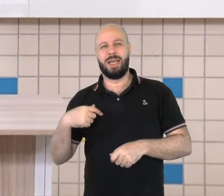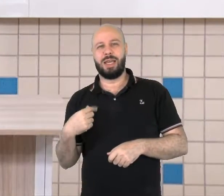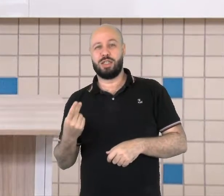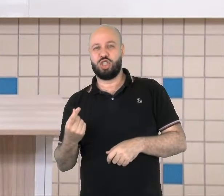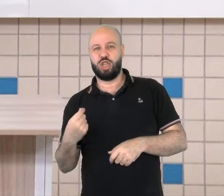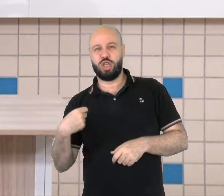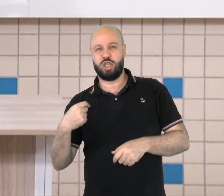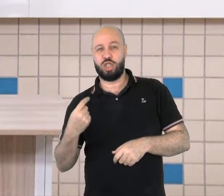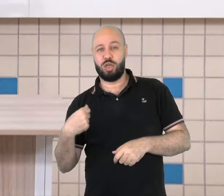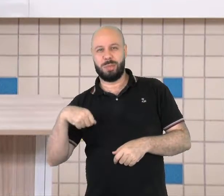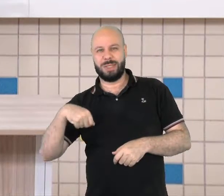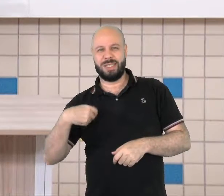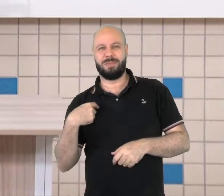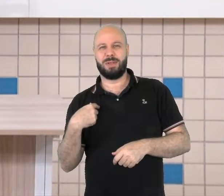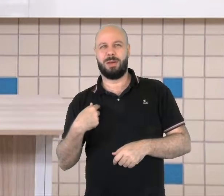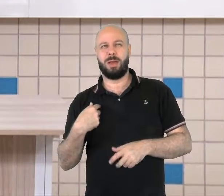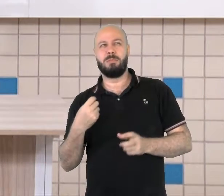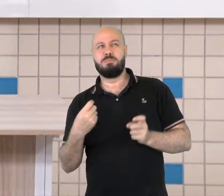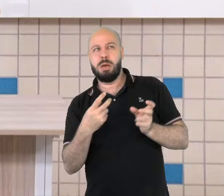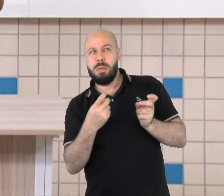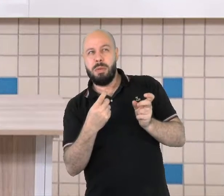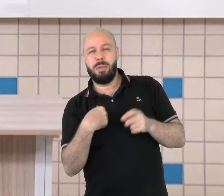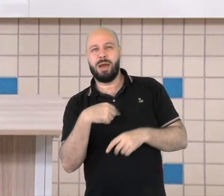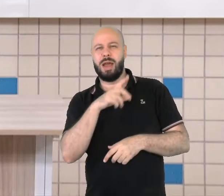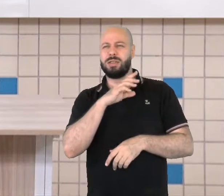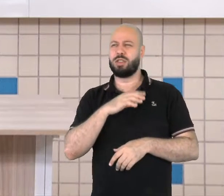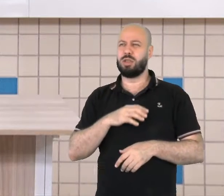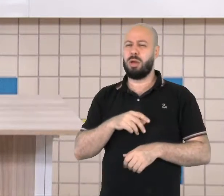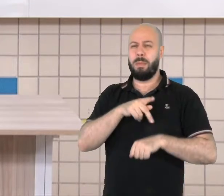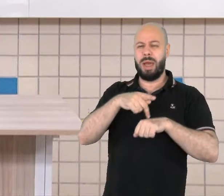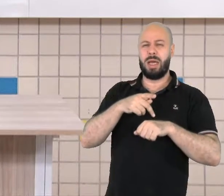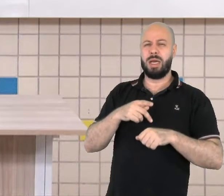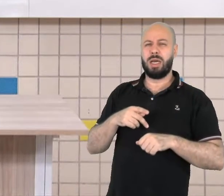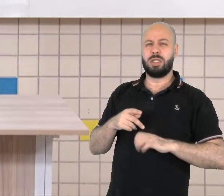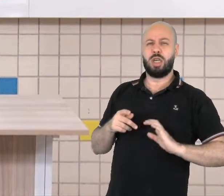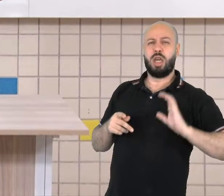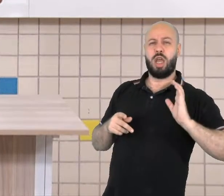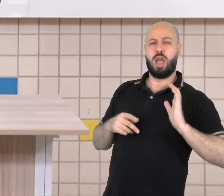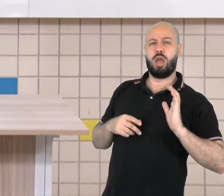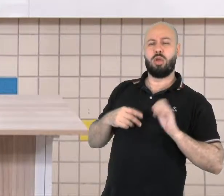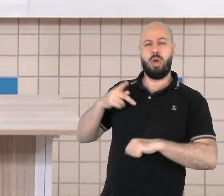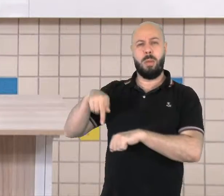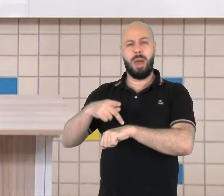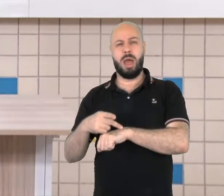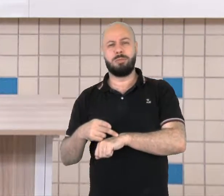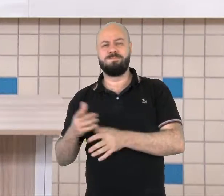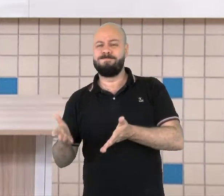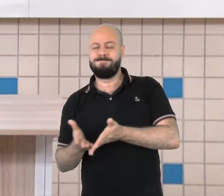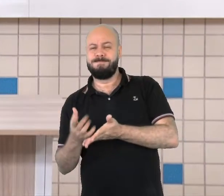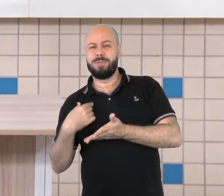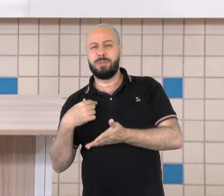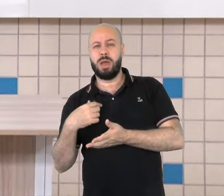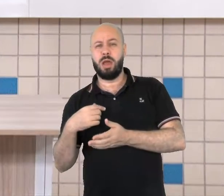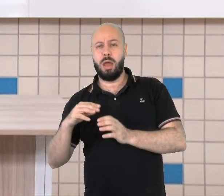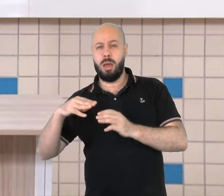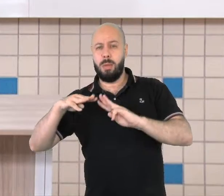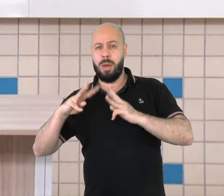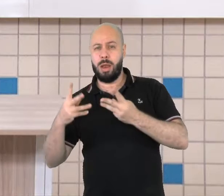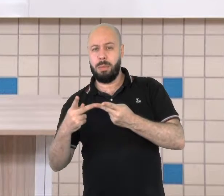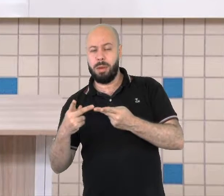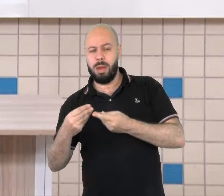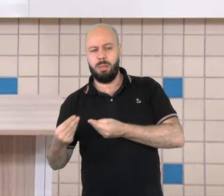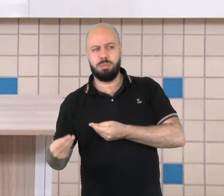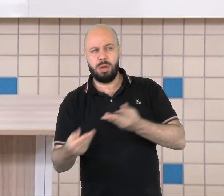É como se fosse um país rico e um país que não é rico. O país que não é rico manda matéria-prima para esse país